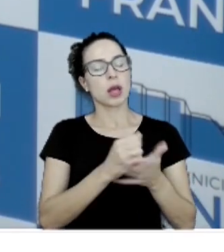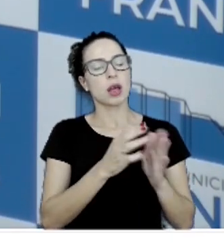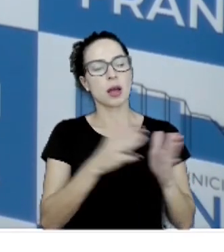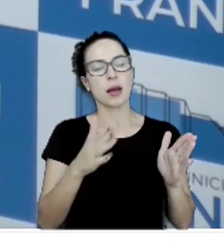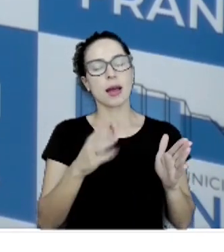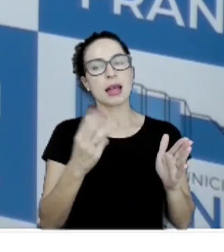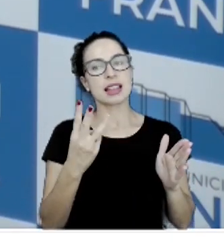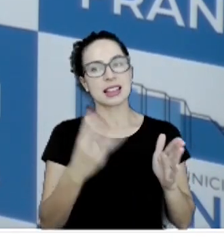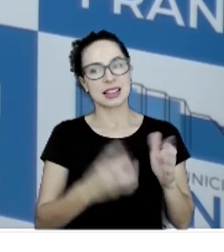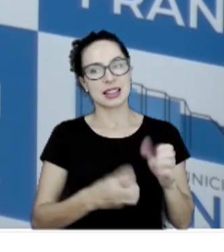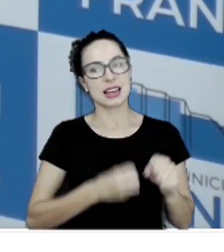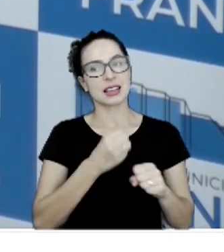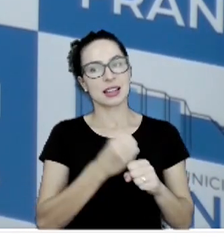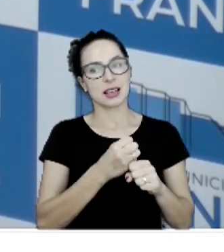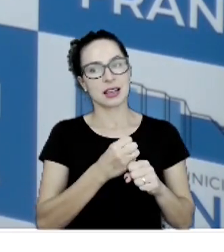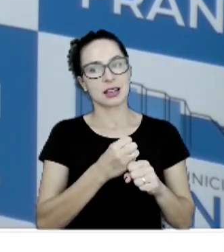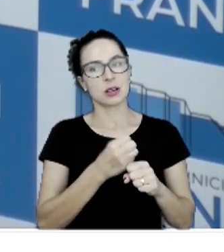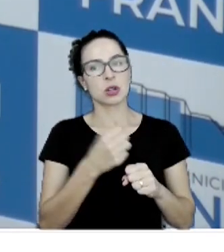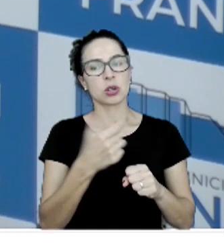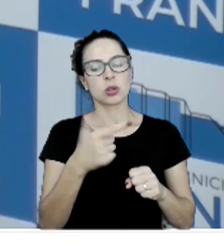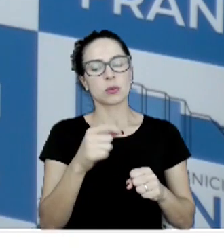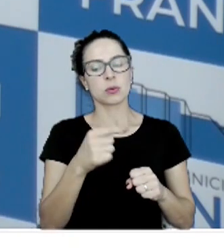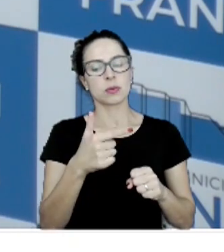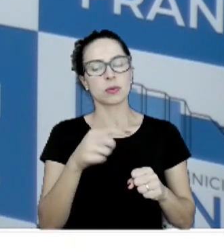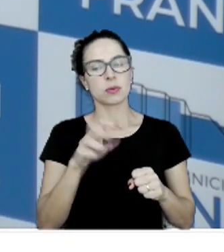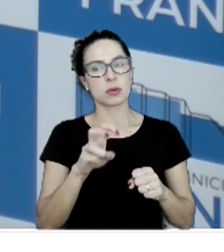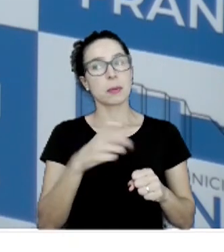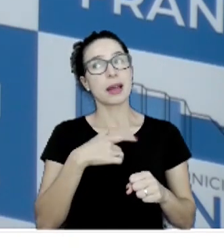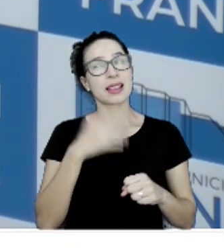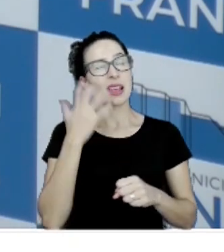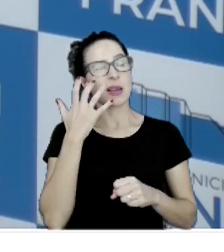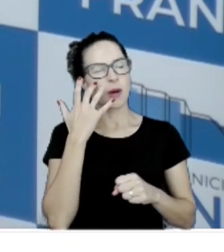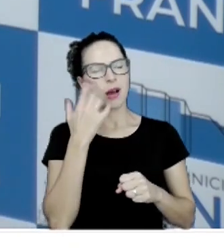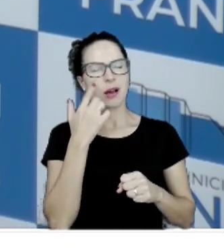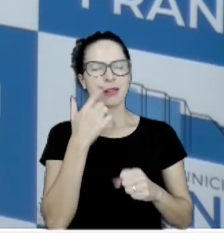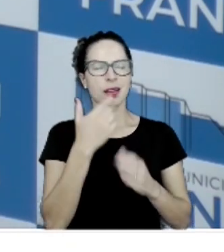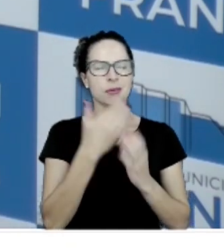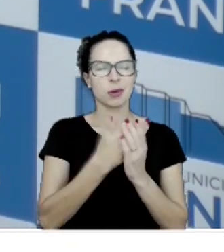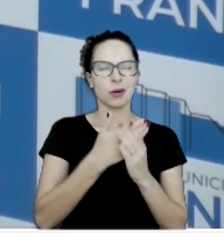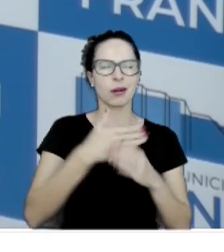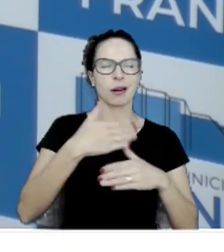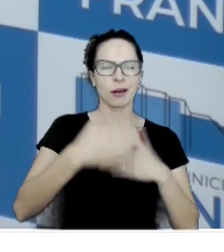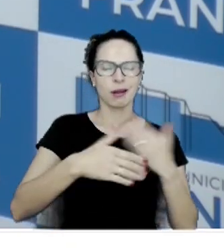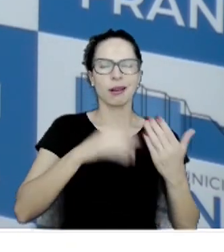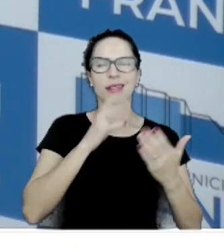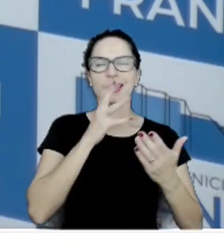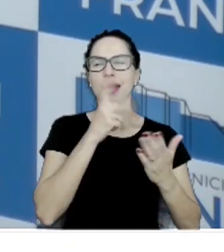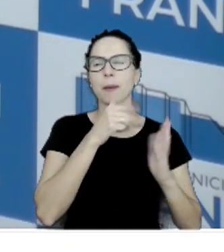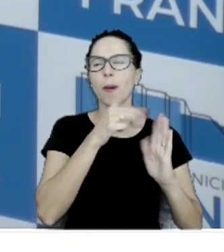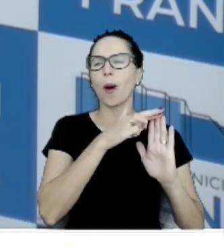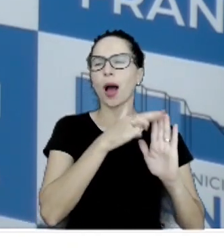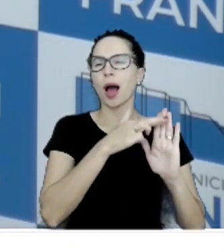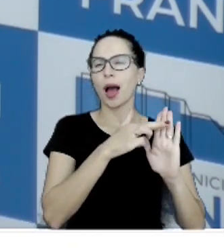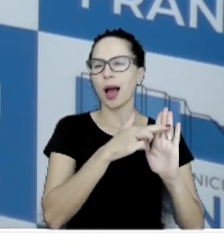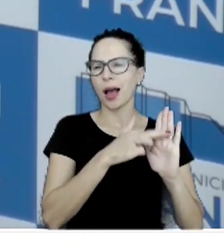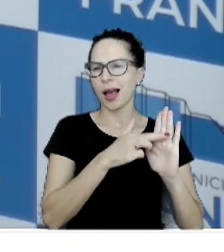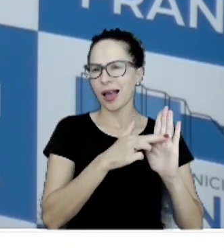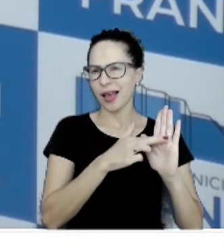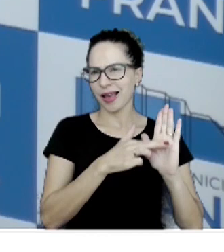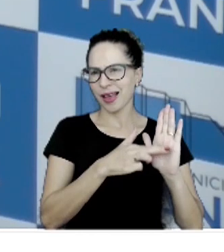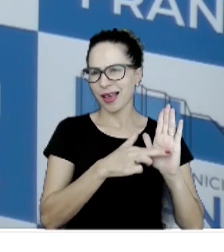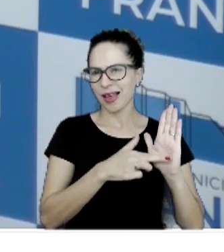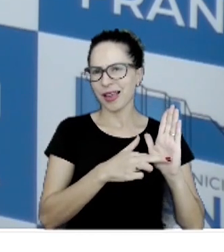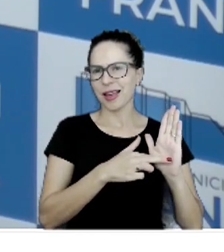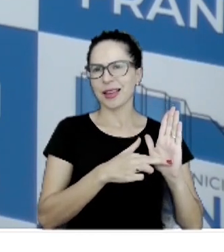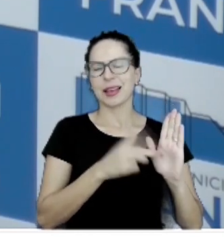para 2025, mas eu acredito pelos trâmites, como é o processo entre